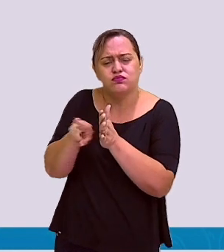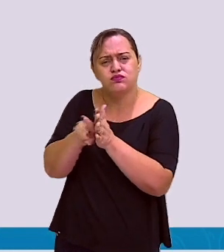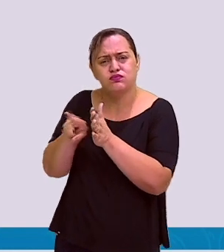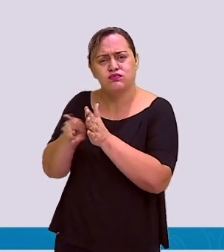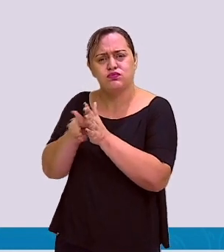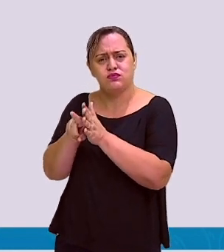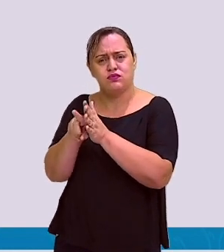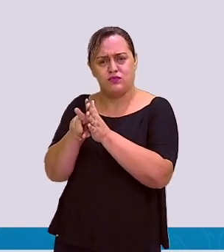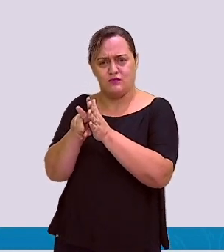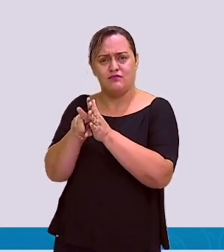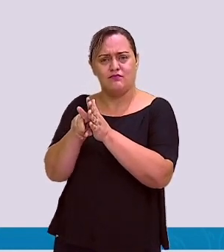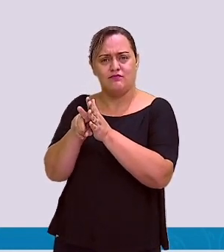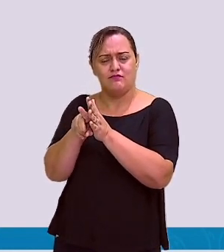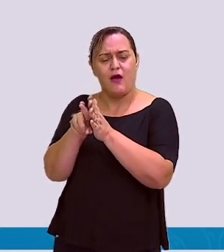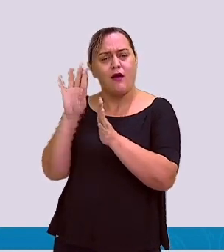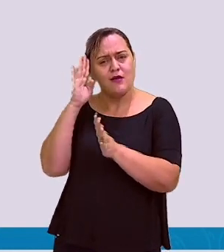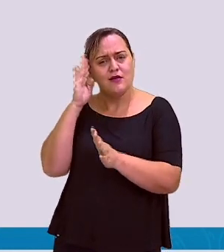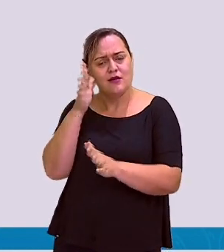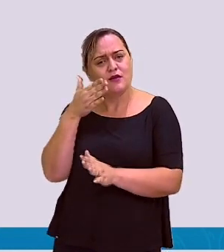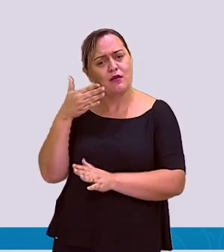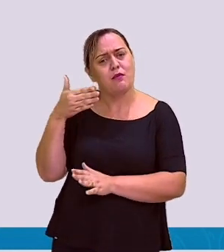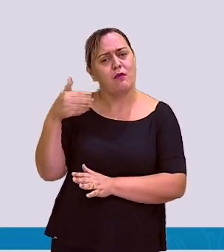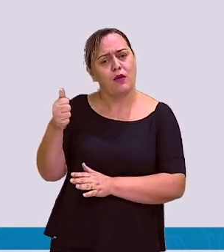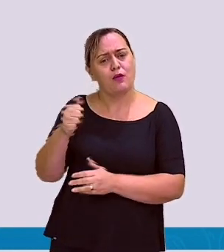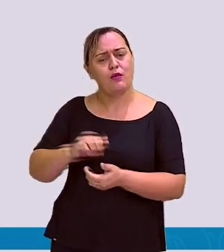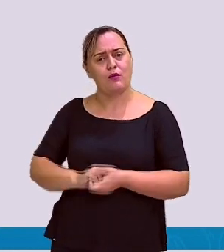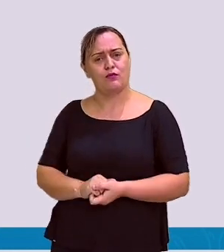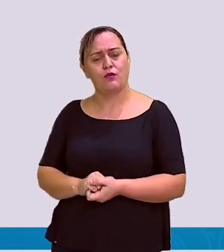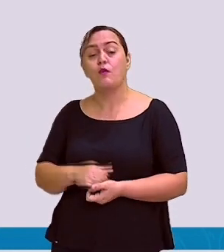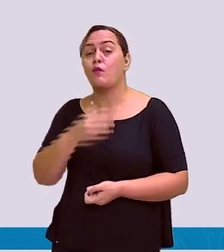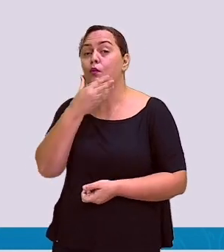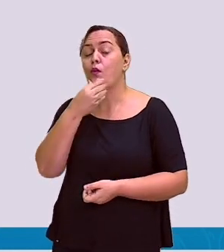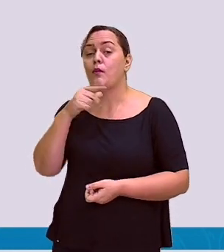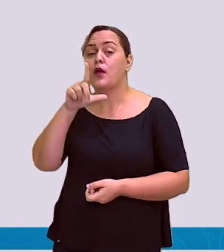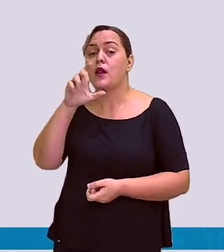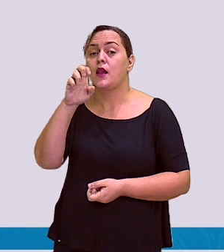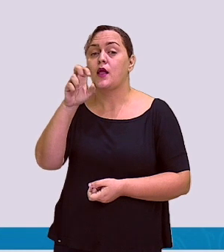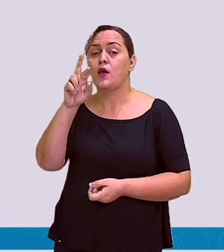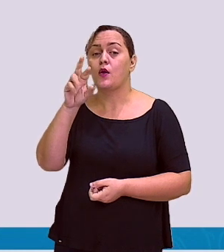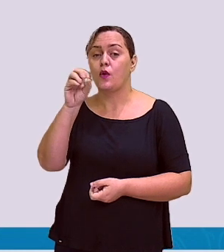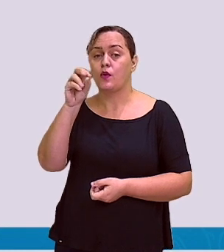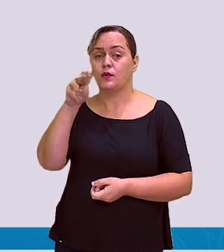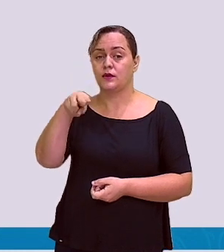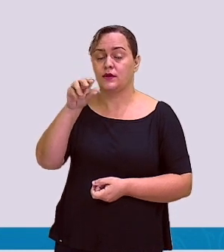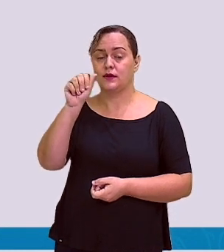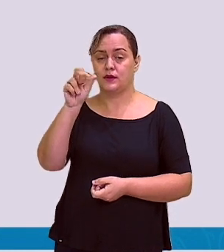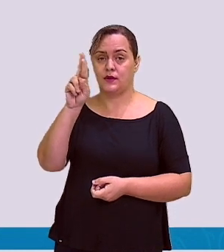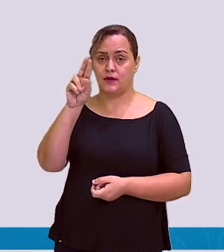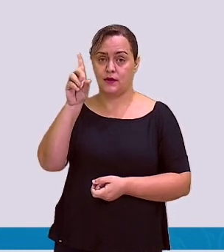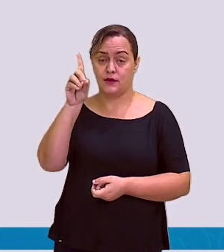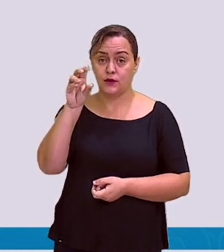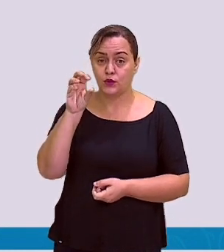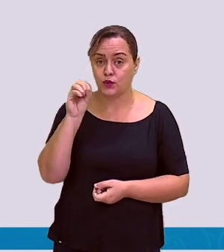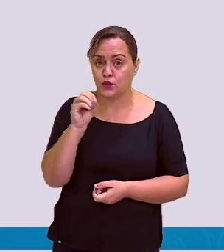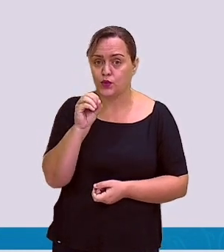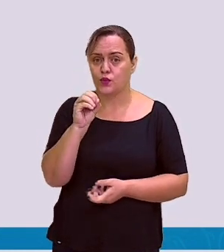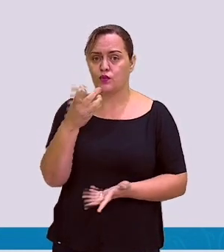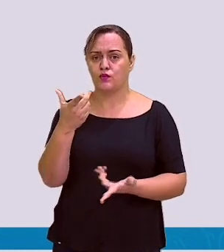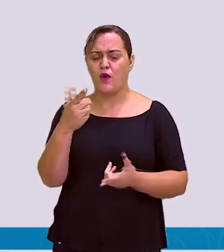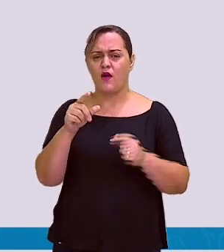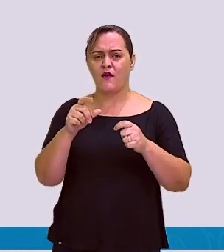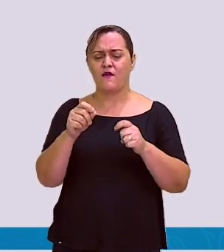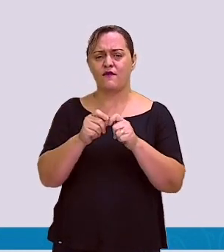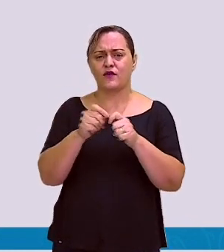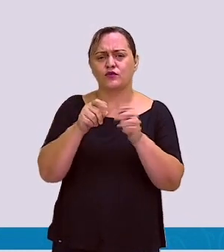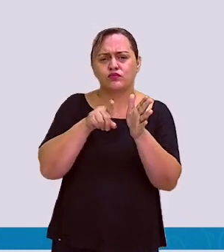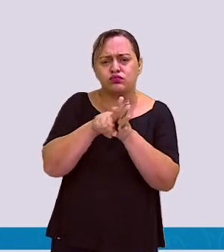da Vinci fez um trabalho no século XV de projeções com luzes em superfícies, usando uma caixa